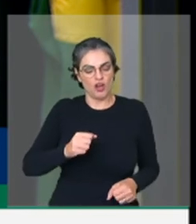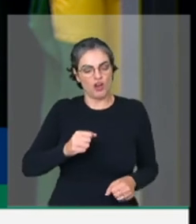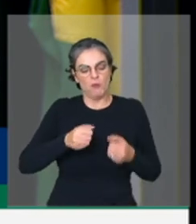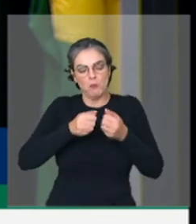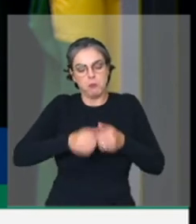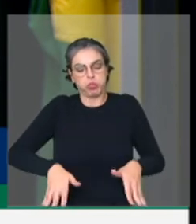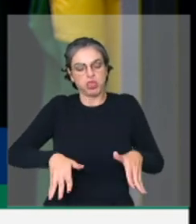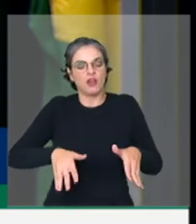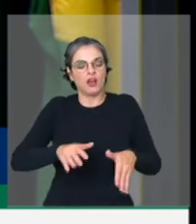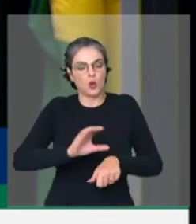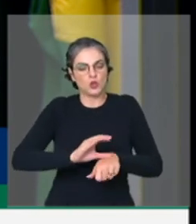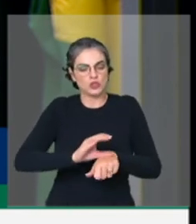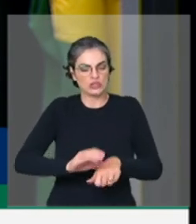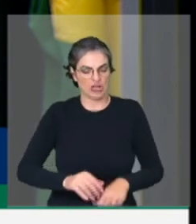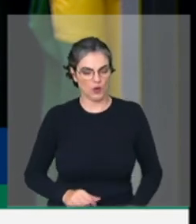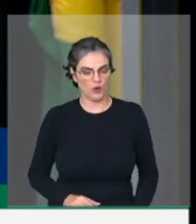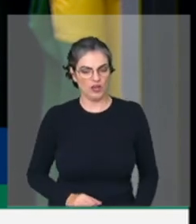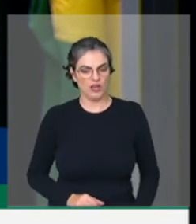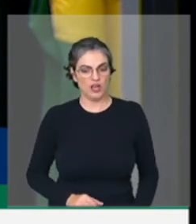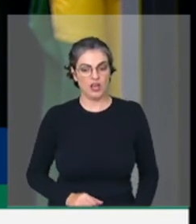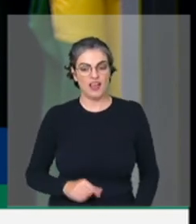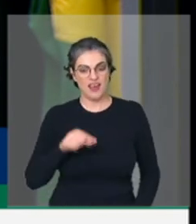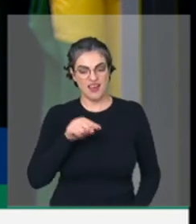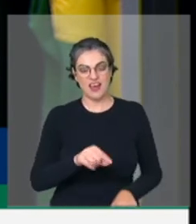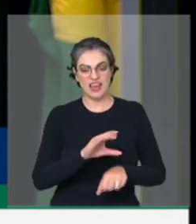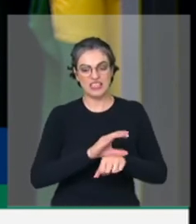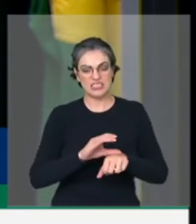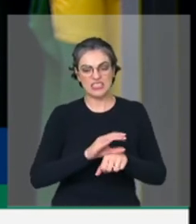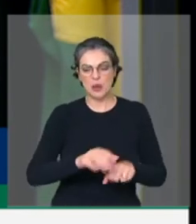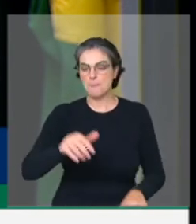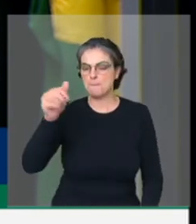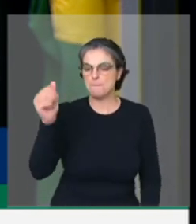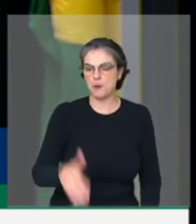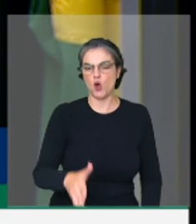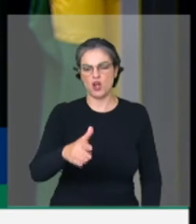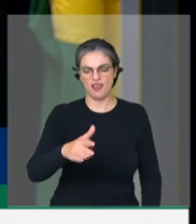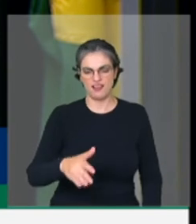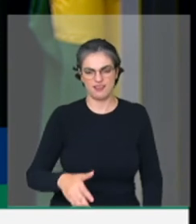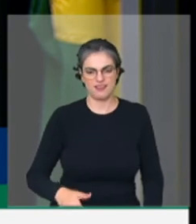Essa Constituição, que é uma porcaria,